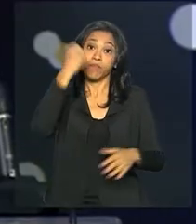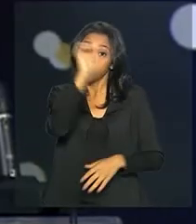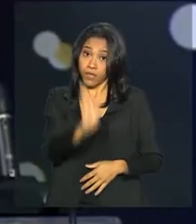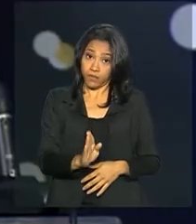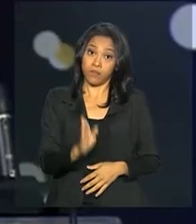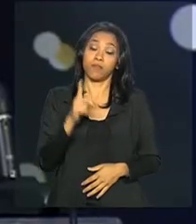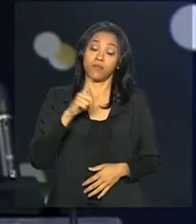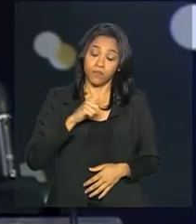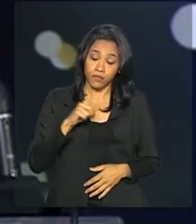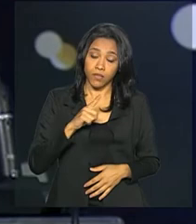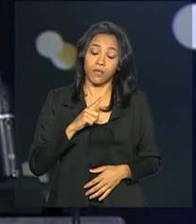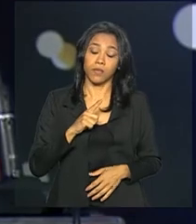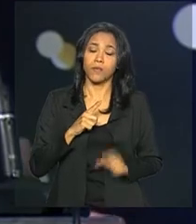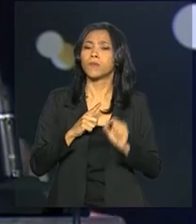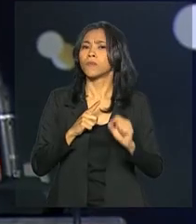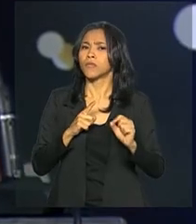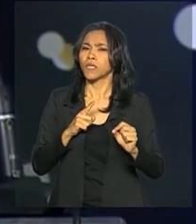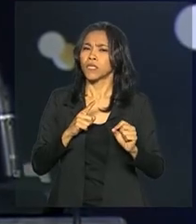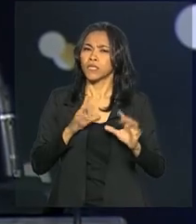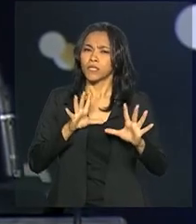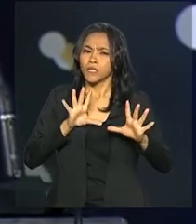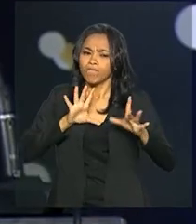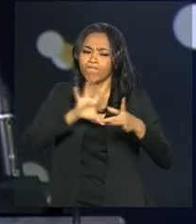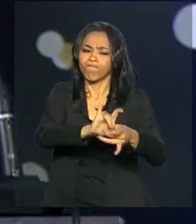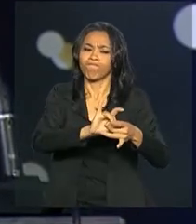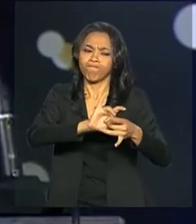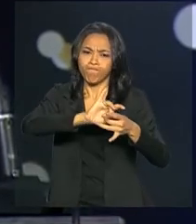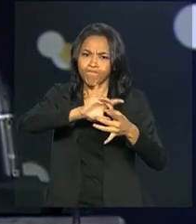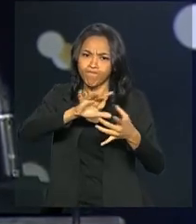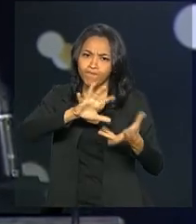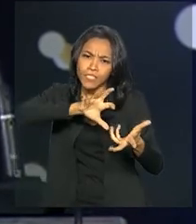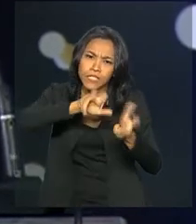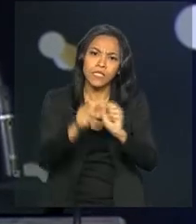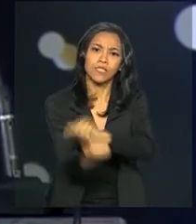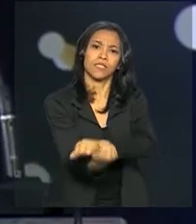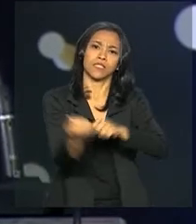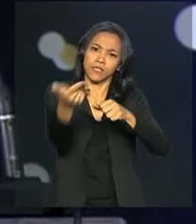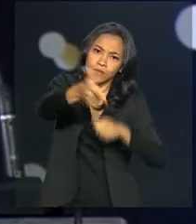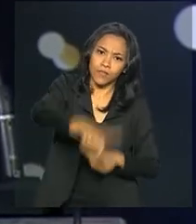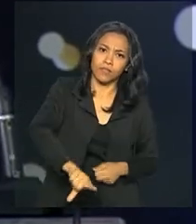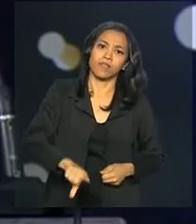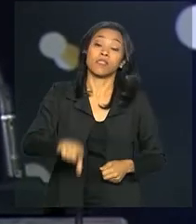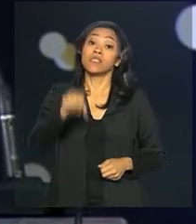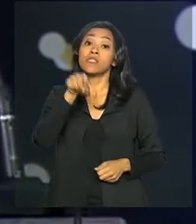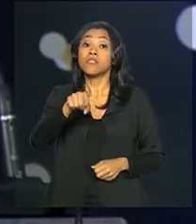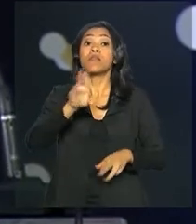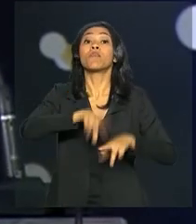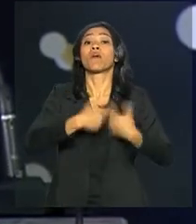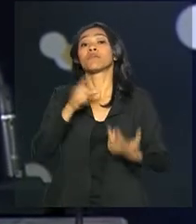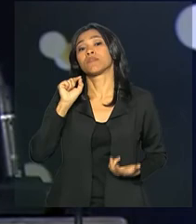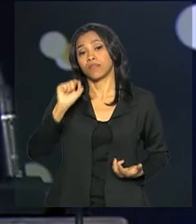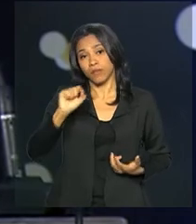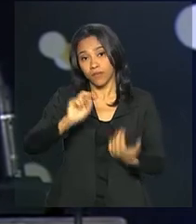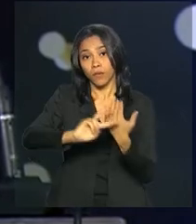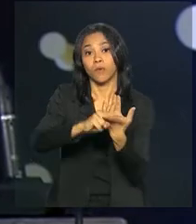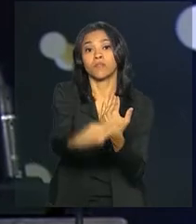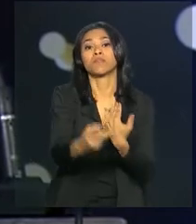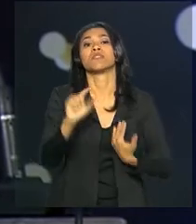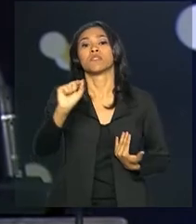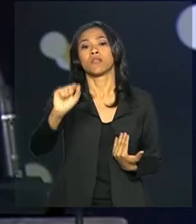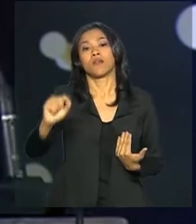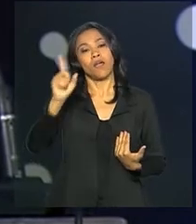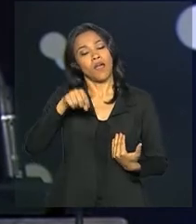forma é novamente isto se deve meus amigos minhas amigas a parceria que nós do